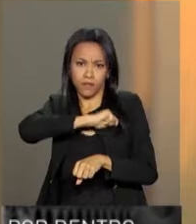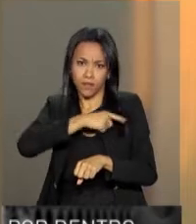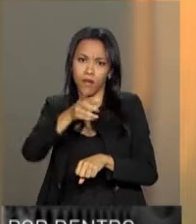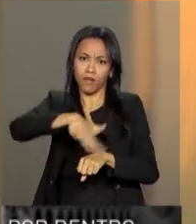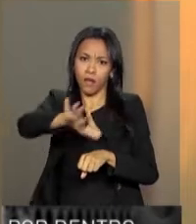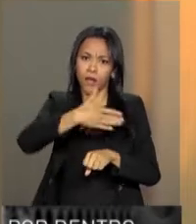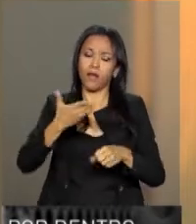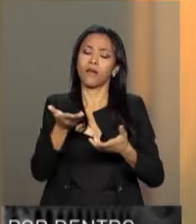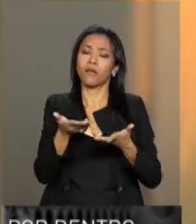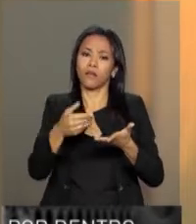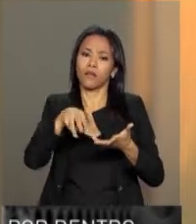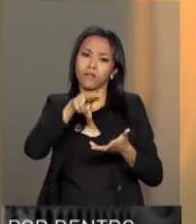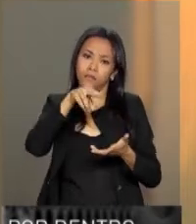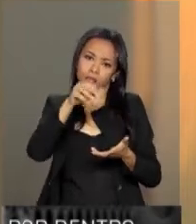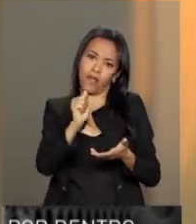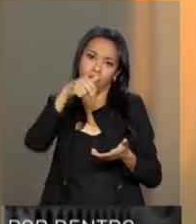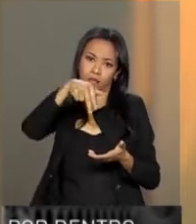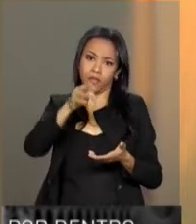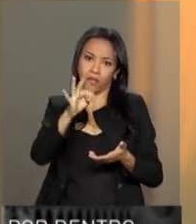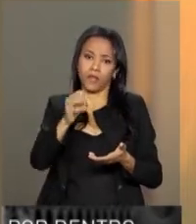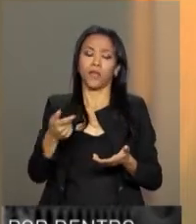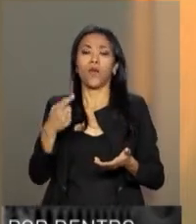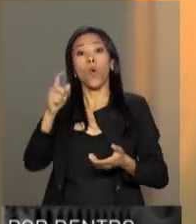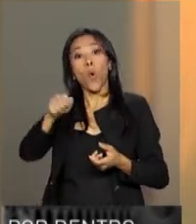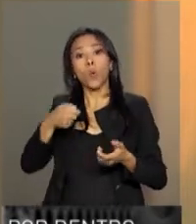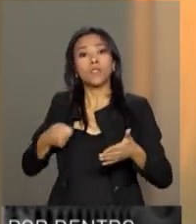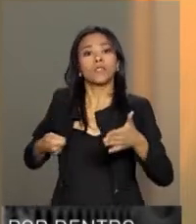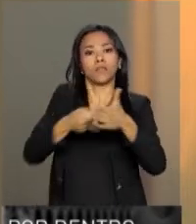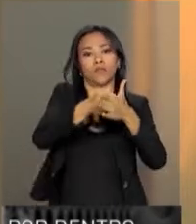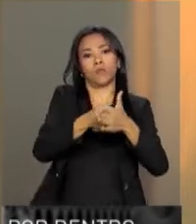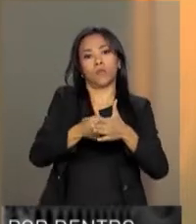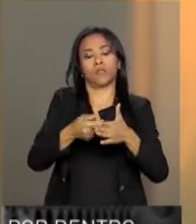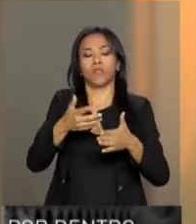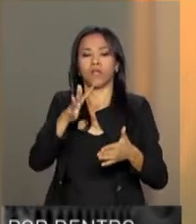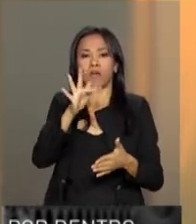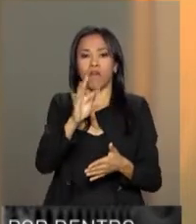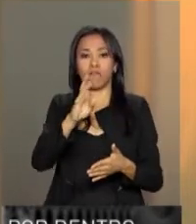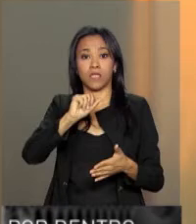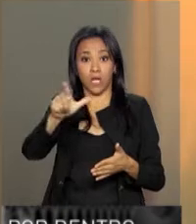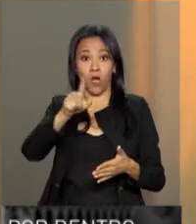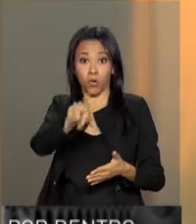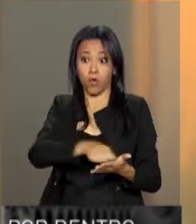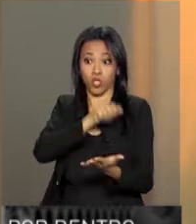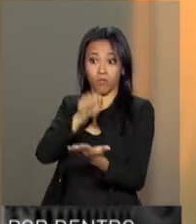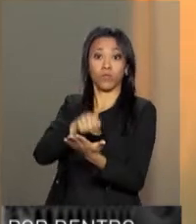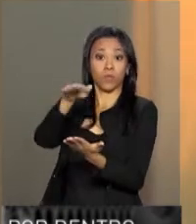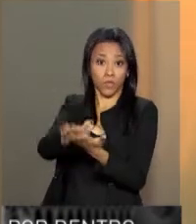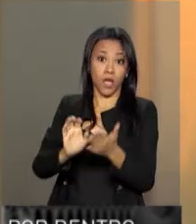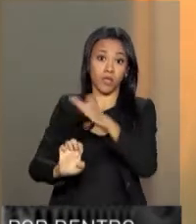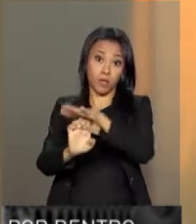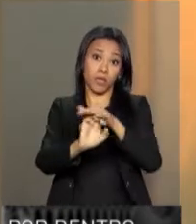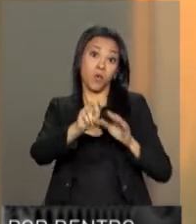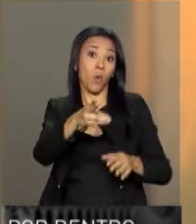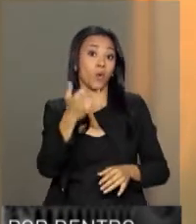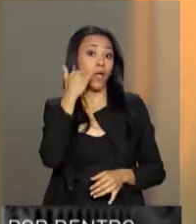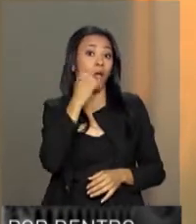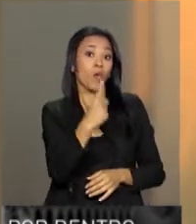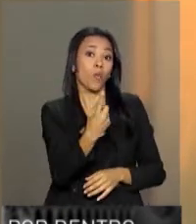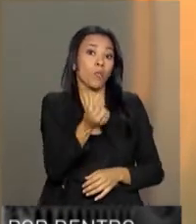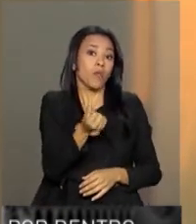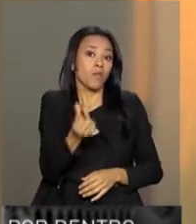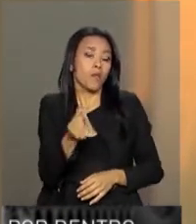transporte terrestre ele pode encaminhar a denúncia ao fiscal que pode multar as empresas ele pode também ligar para 166